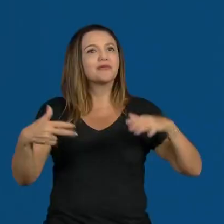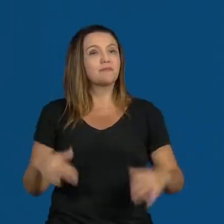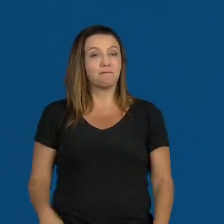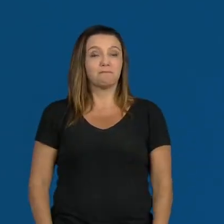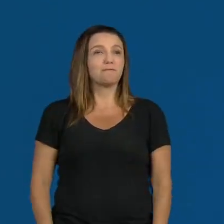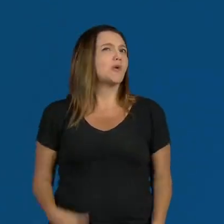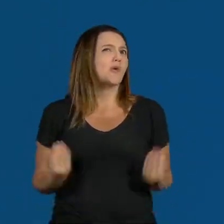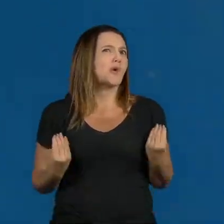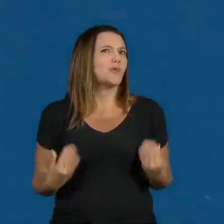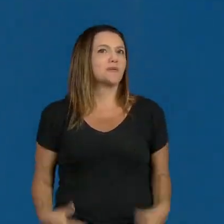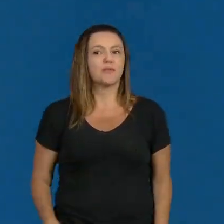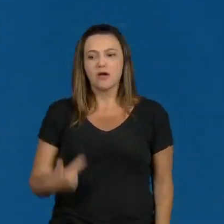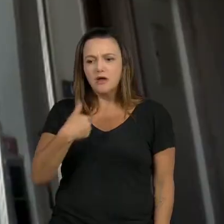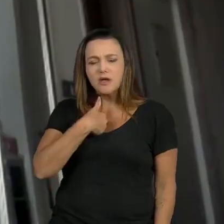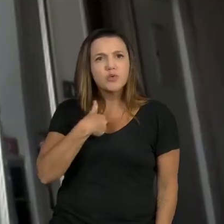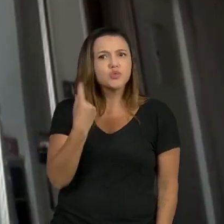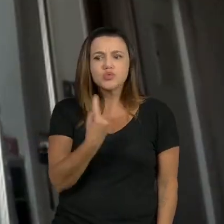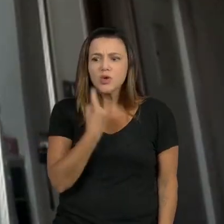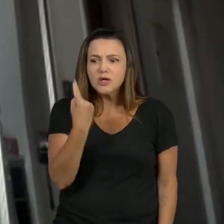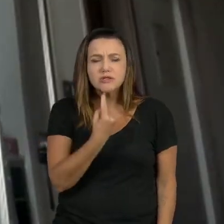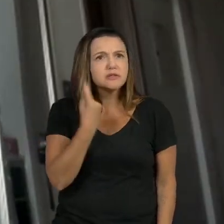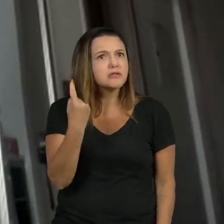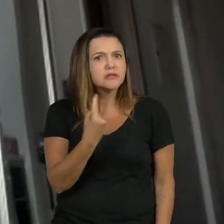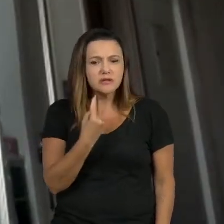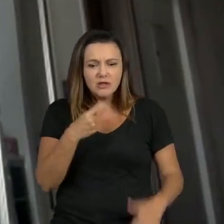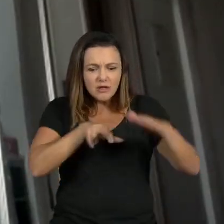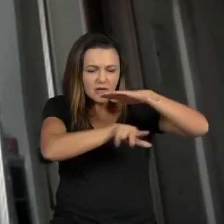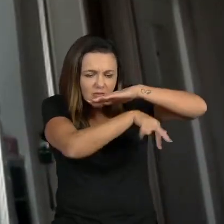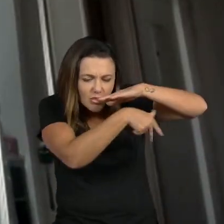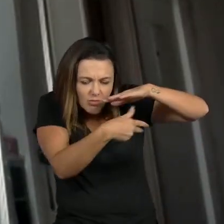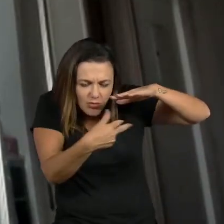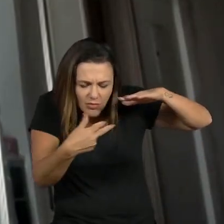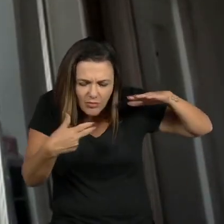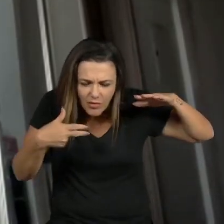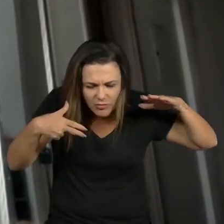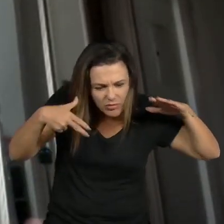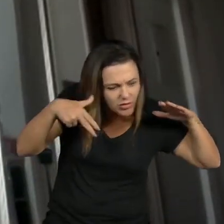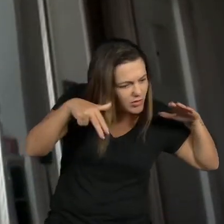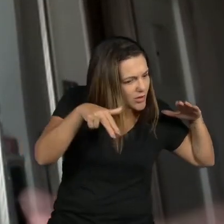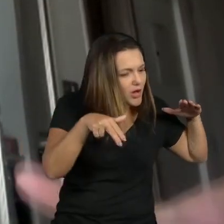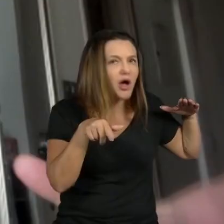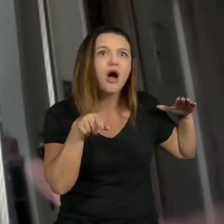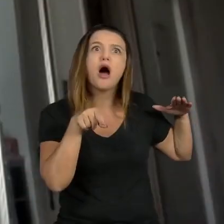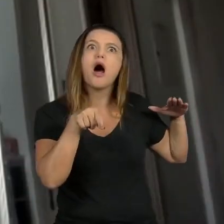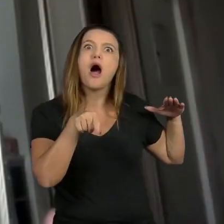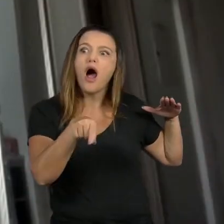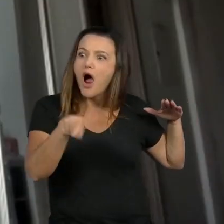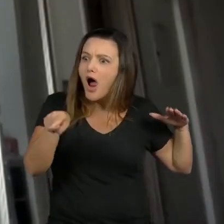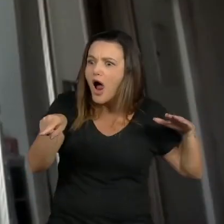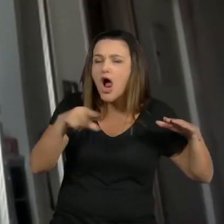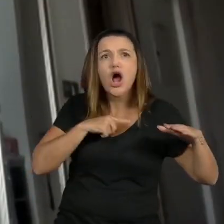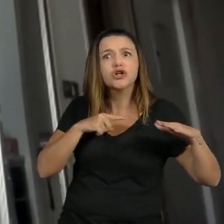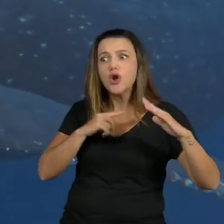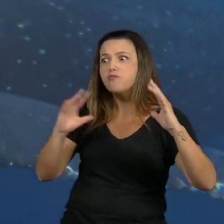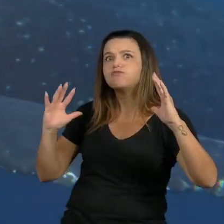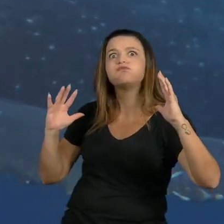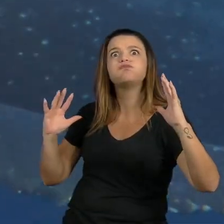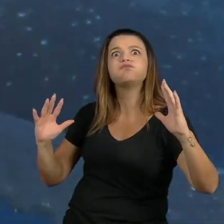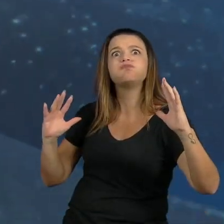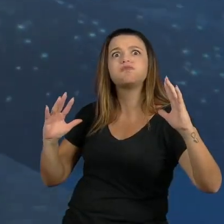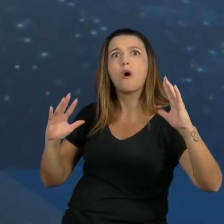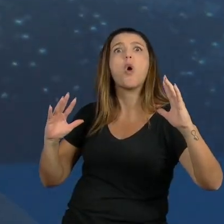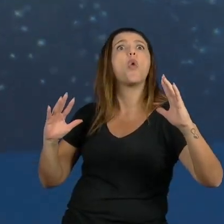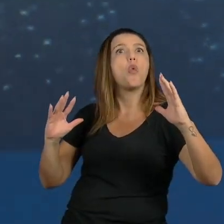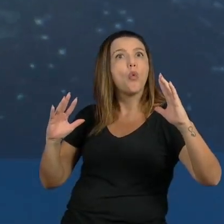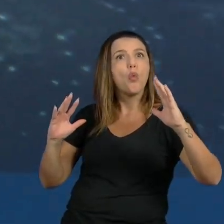sozinha, entrando no mar, quando eu olhei embaixo d'água, era uma mãe jubarte com o seu filhote jubarte. Então,